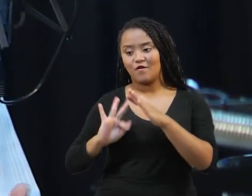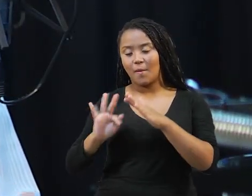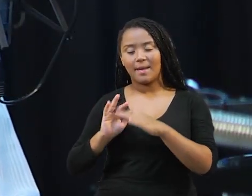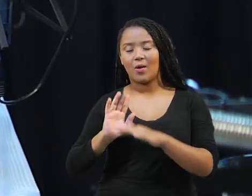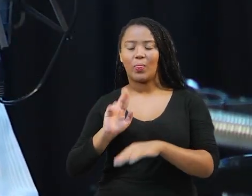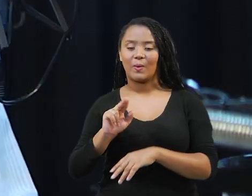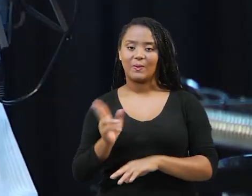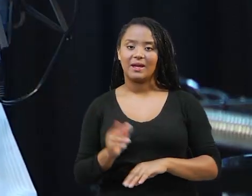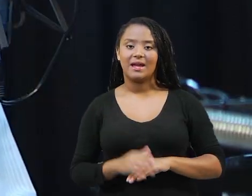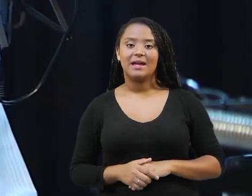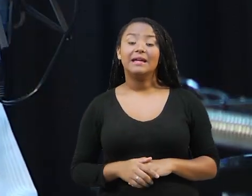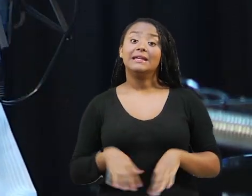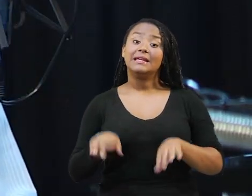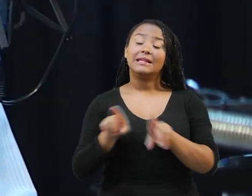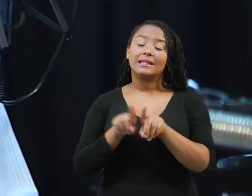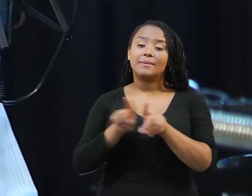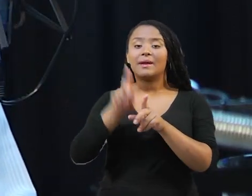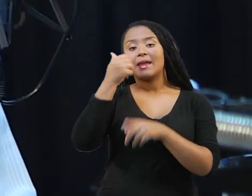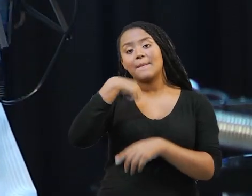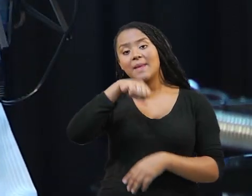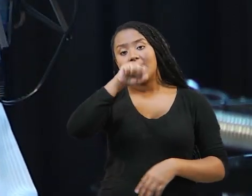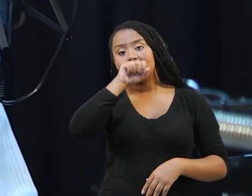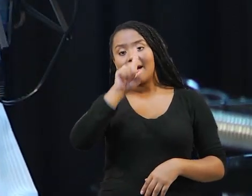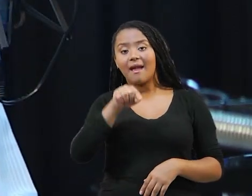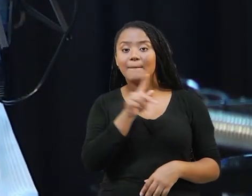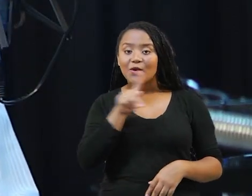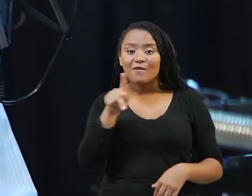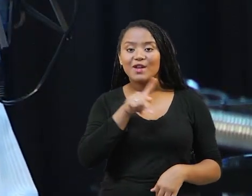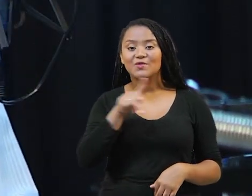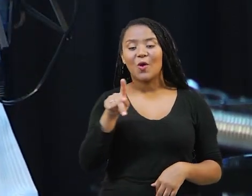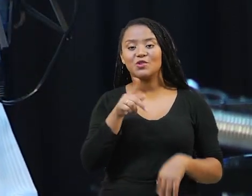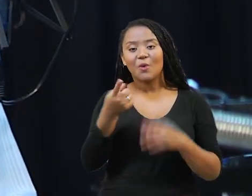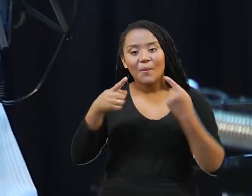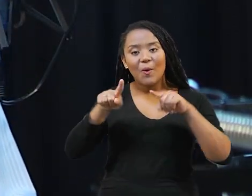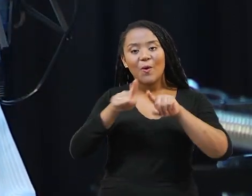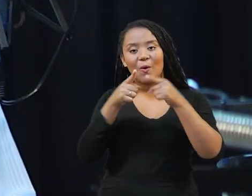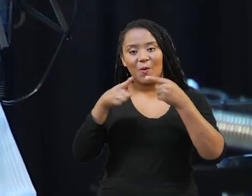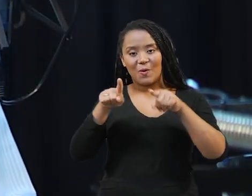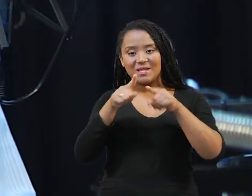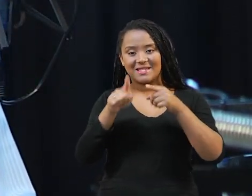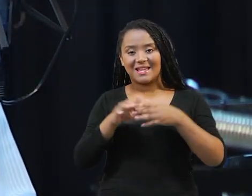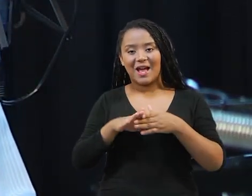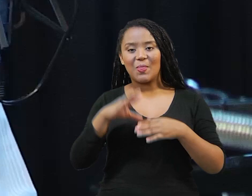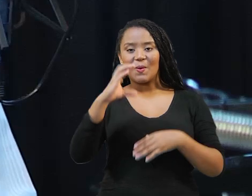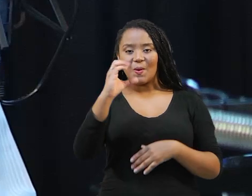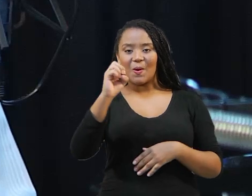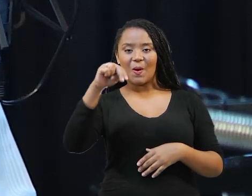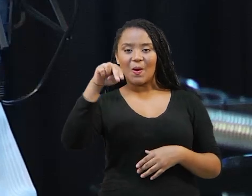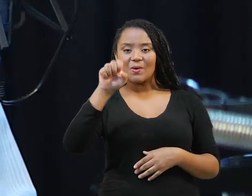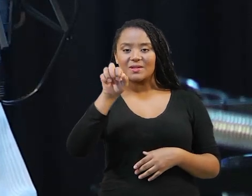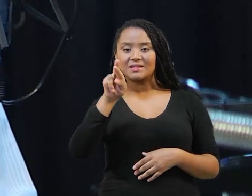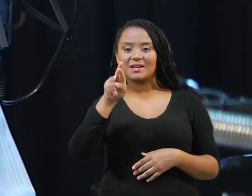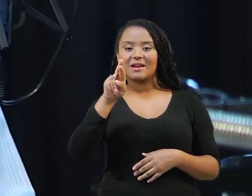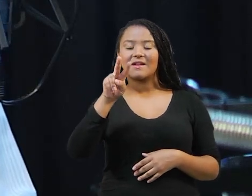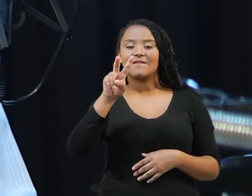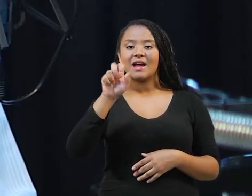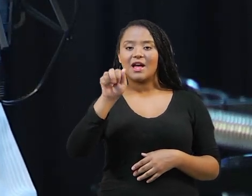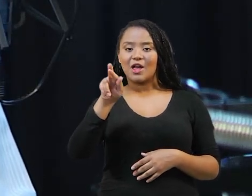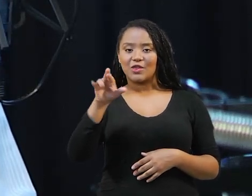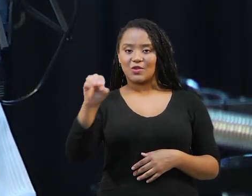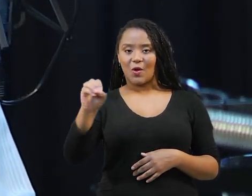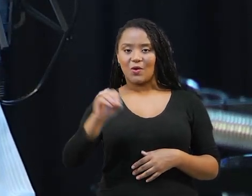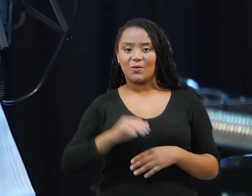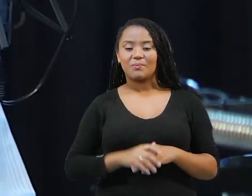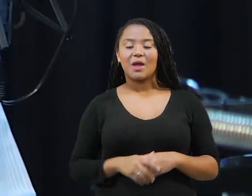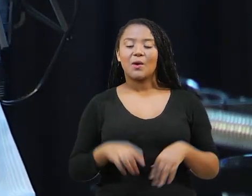é professora de música, né, no conservatório, e ela foi a primeira diretora do conservatório quando a doutora Cora saiu. Então,